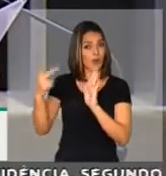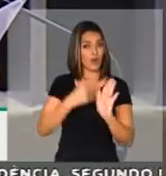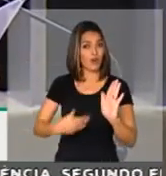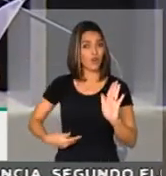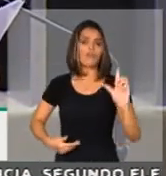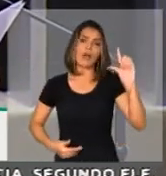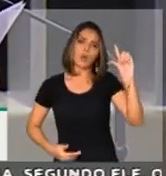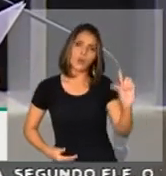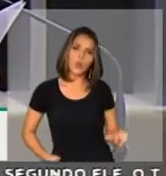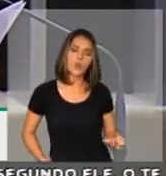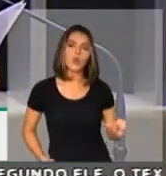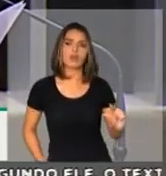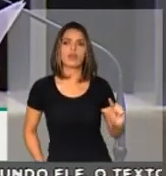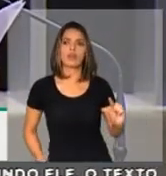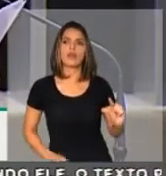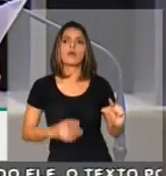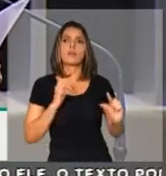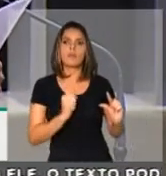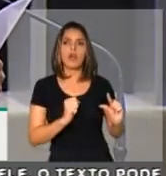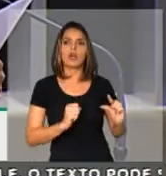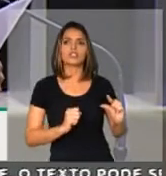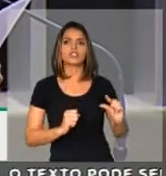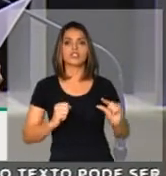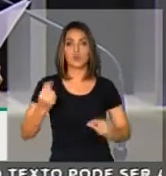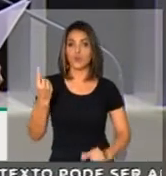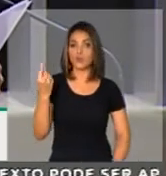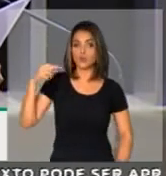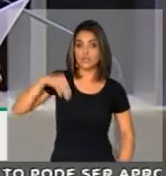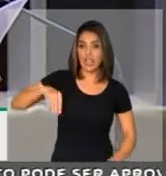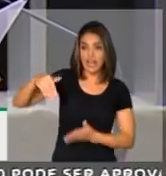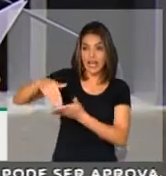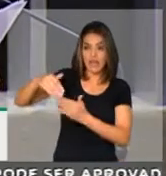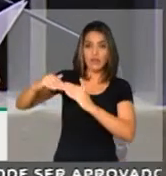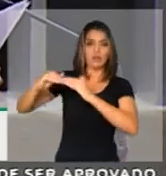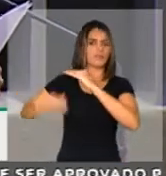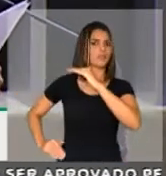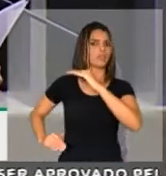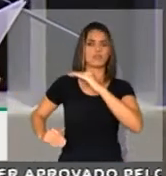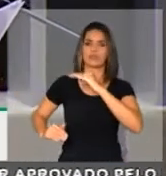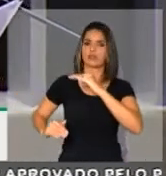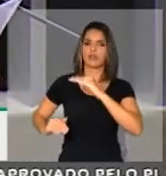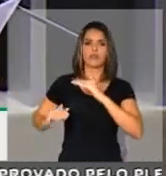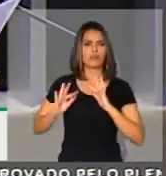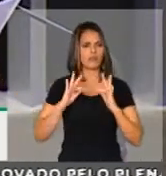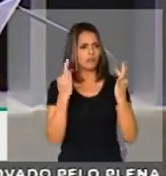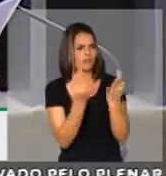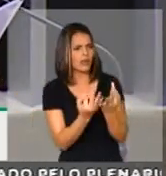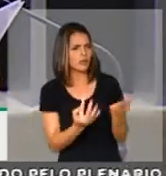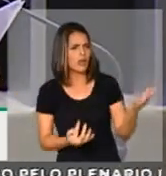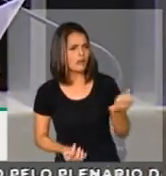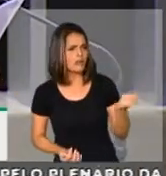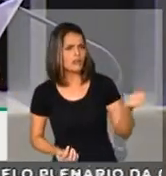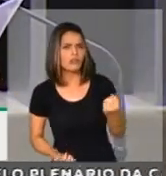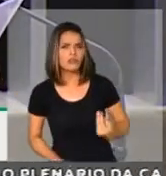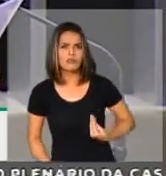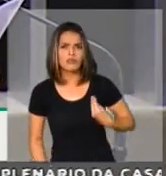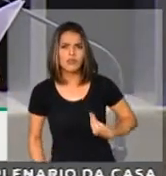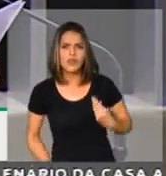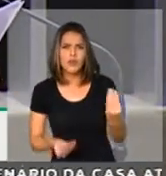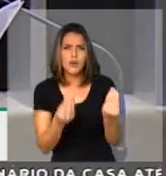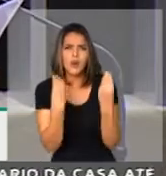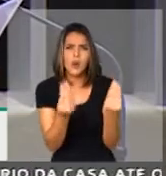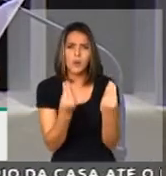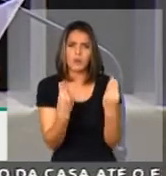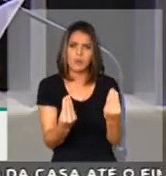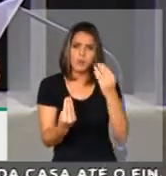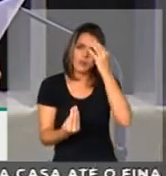valor, podendo até ser inferior a um salário mínimo. De fato, para todos os familiares sobreviventes dos trabalhadores da ativa